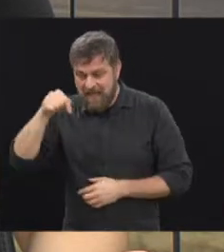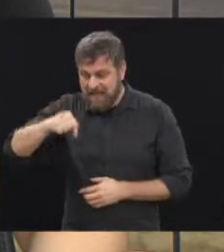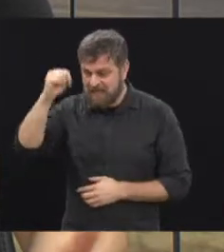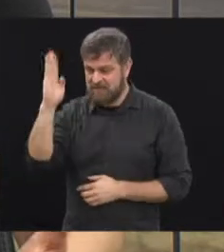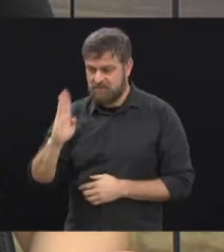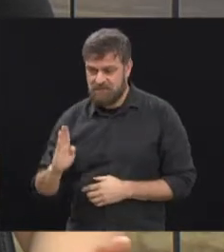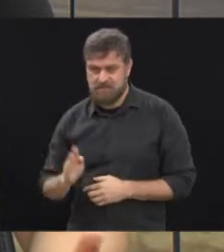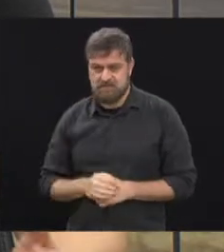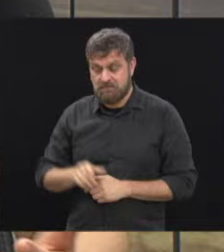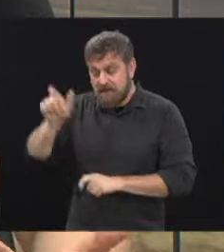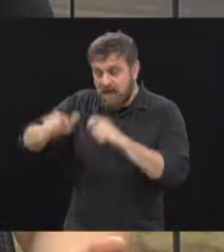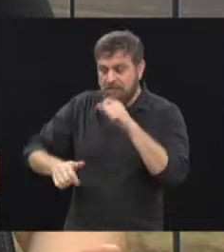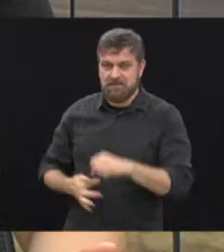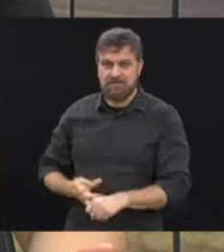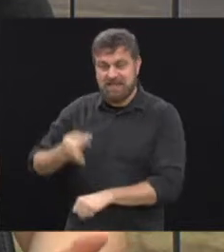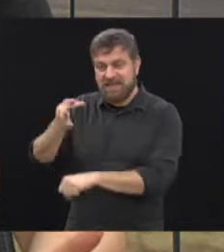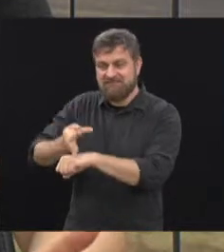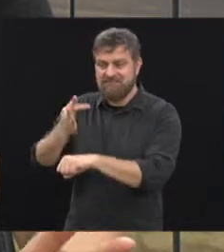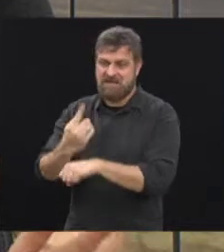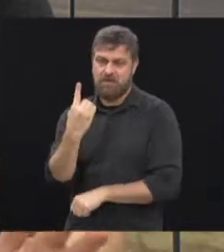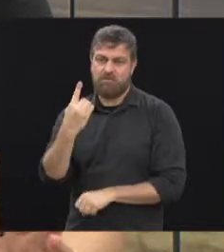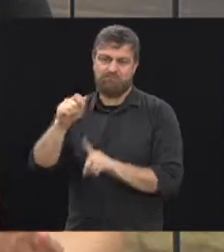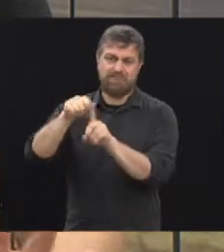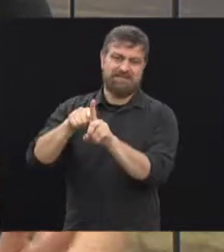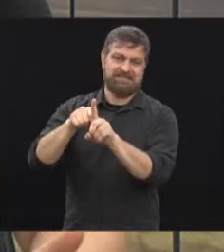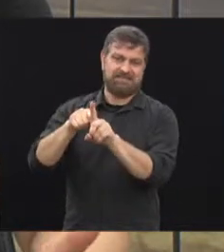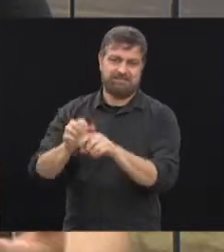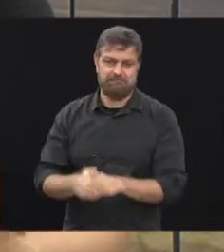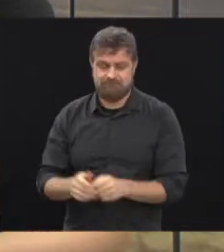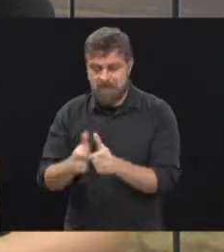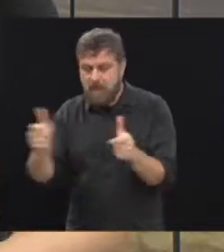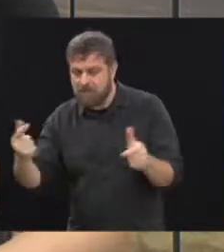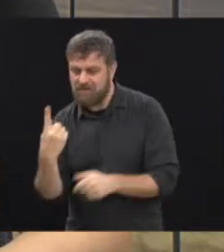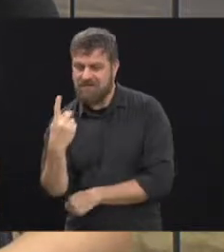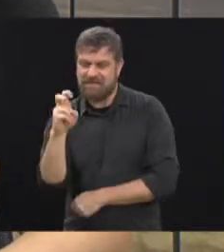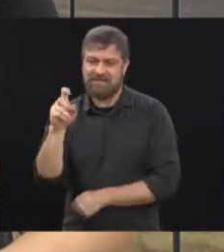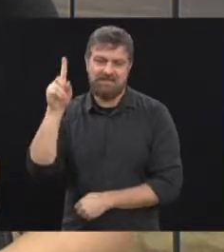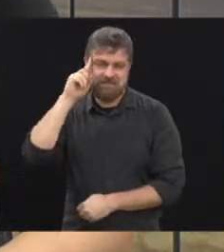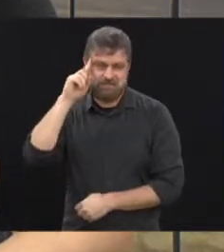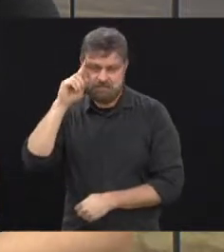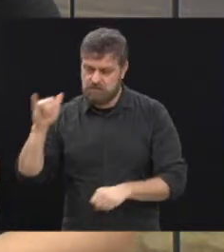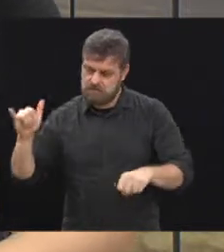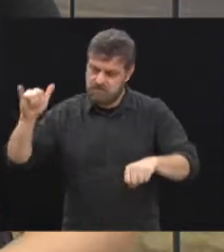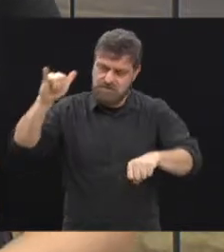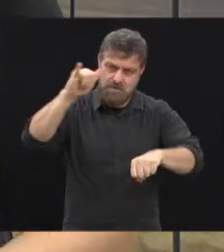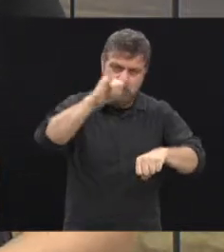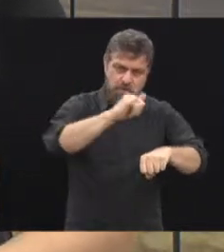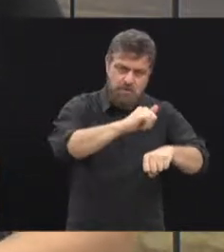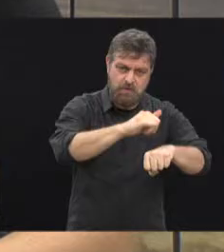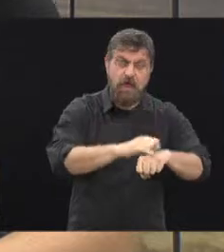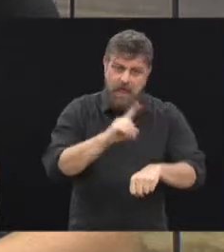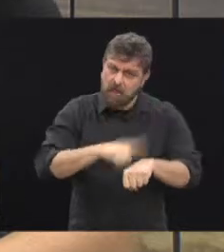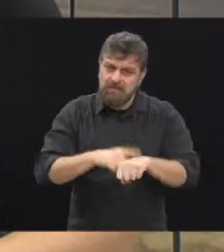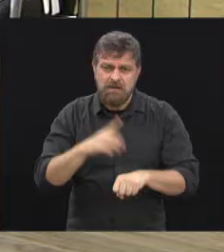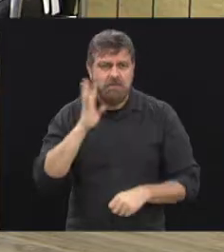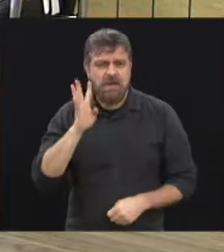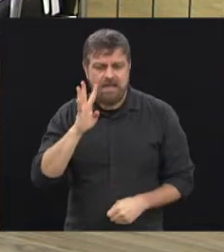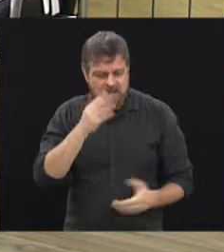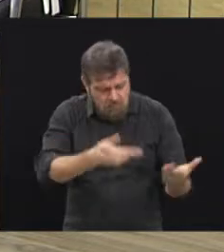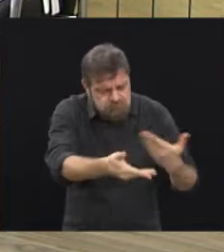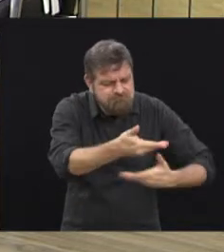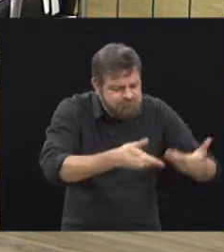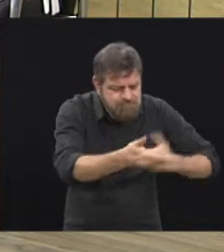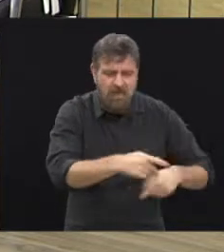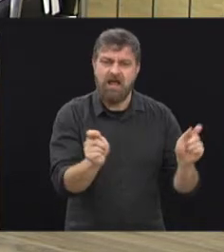As pessoas têm férias de 1 mês, então a maioria fica 15 dias. E que é um período bem legal, dá pra ter uma troca